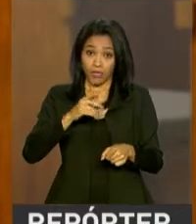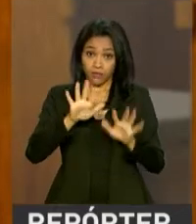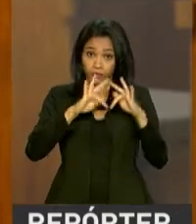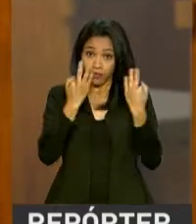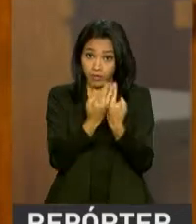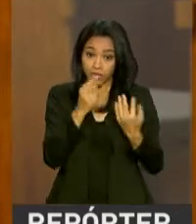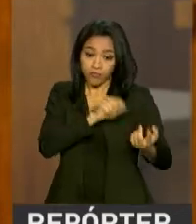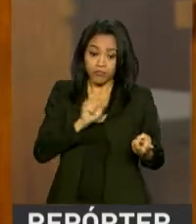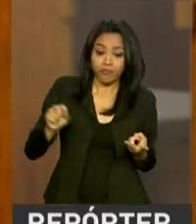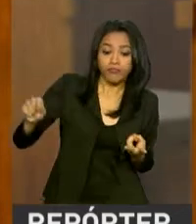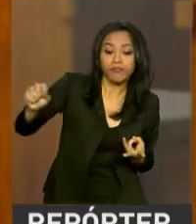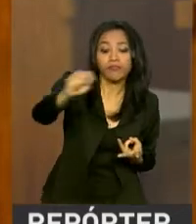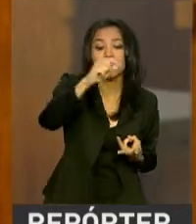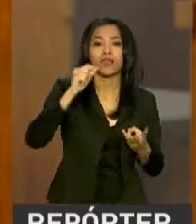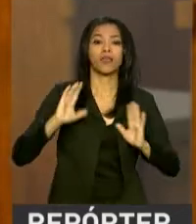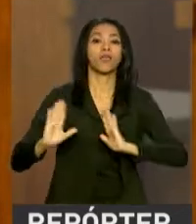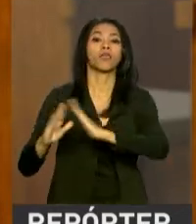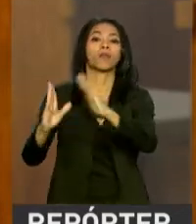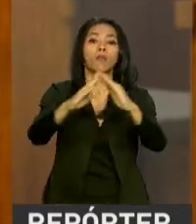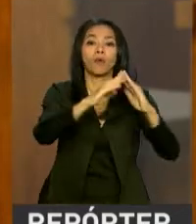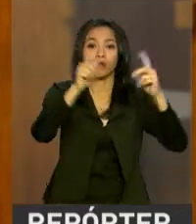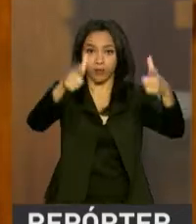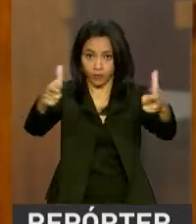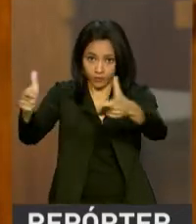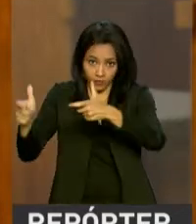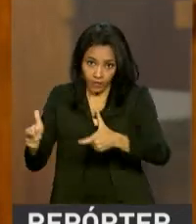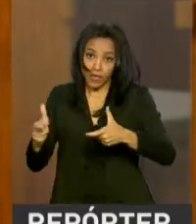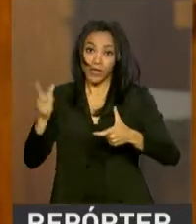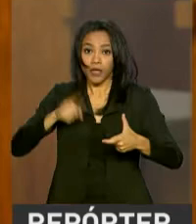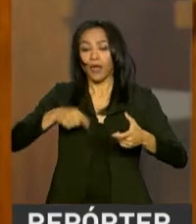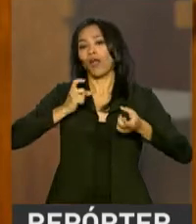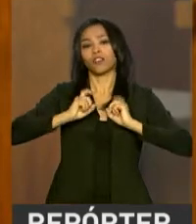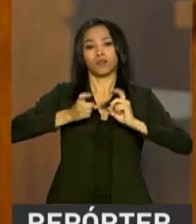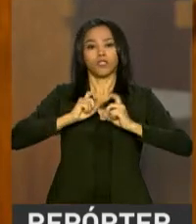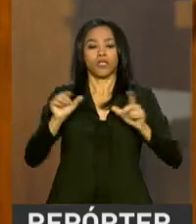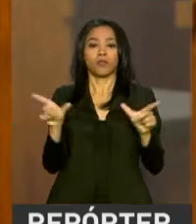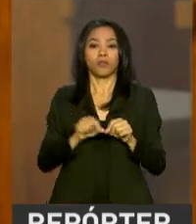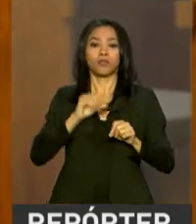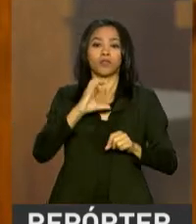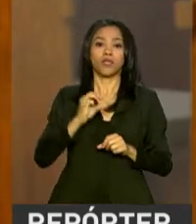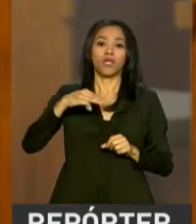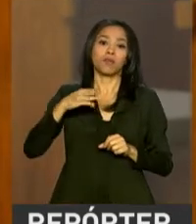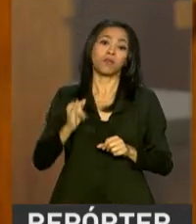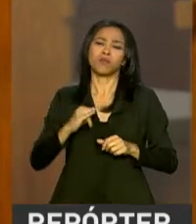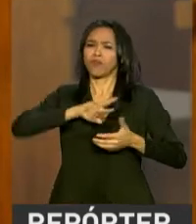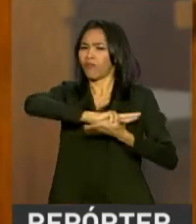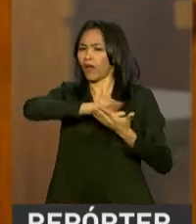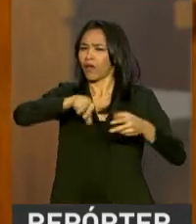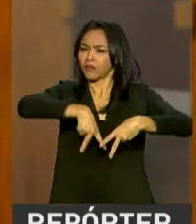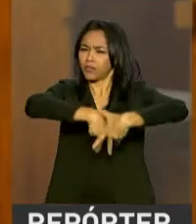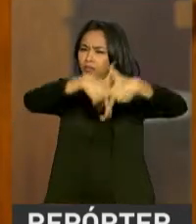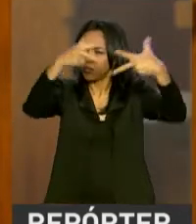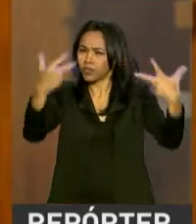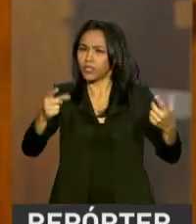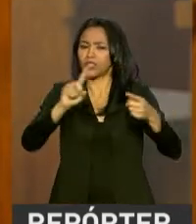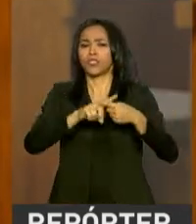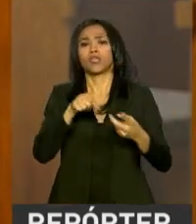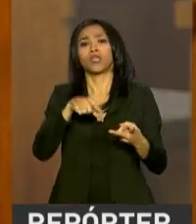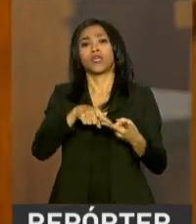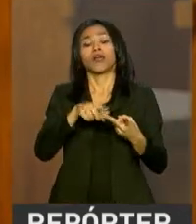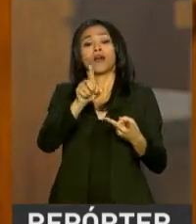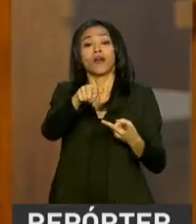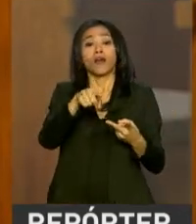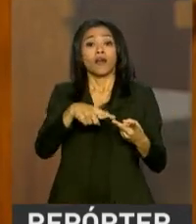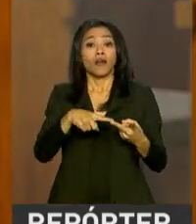conservação de uso sustentável geridos pelo icm bio são indígenas quilombolas ribeirinhos integrantes de